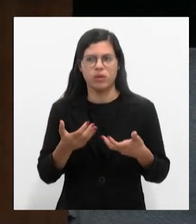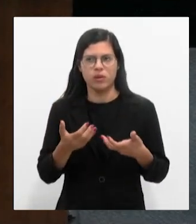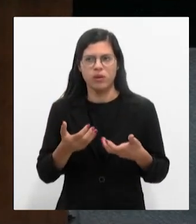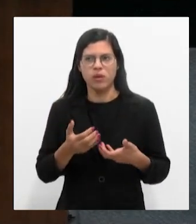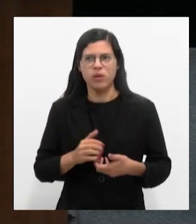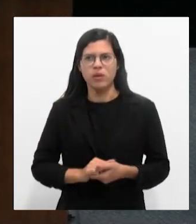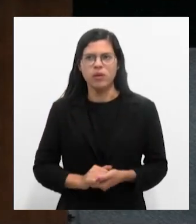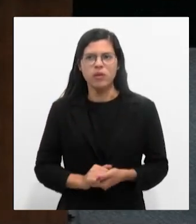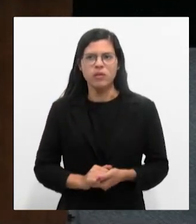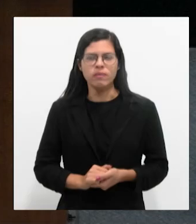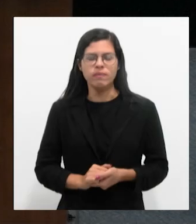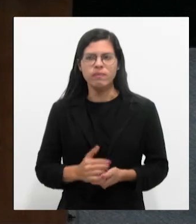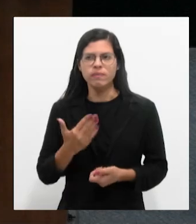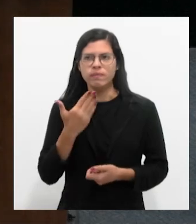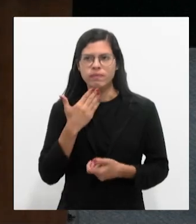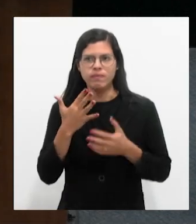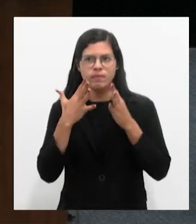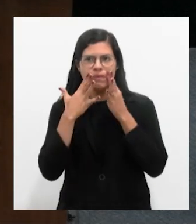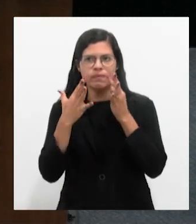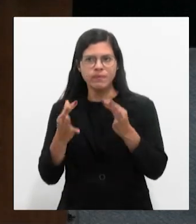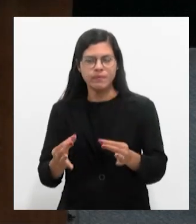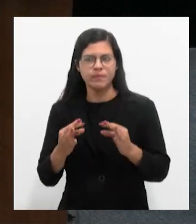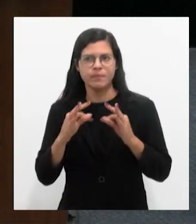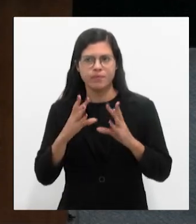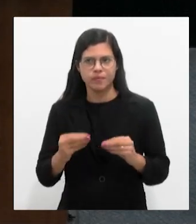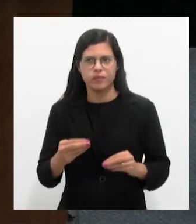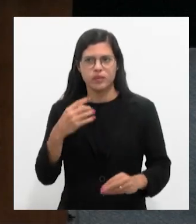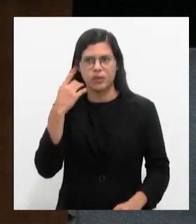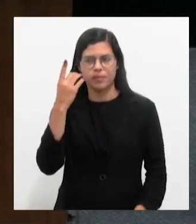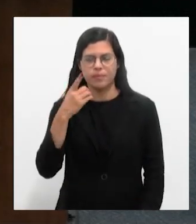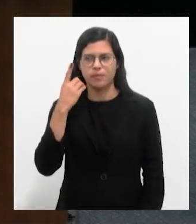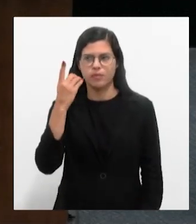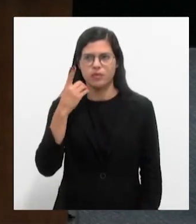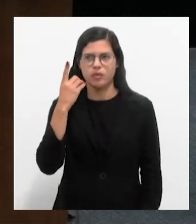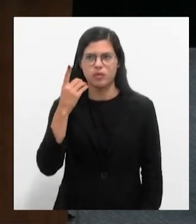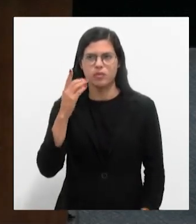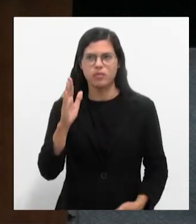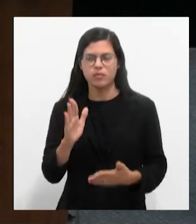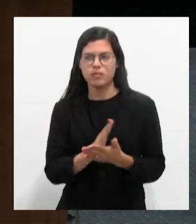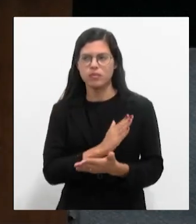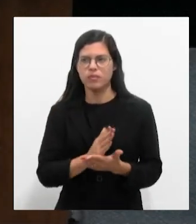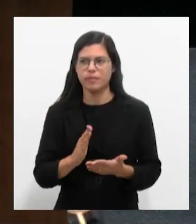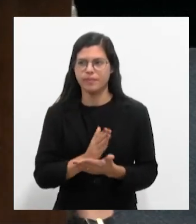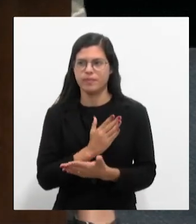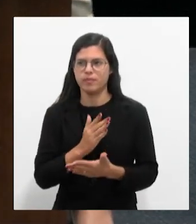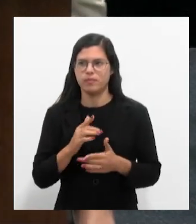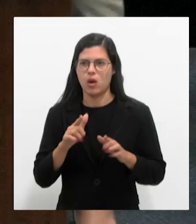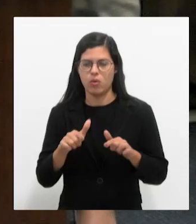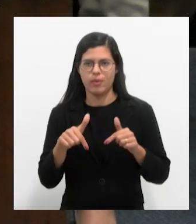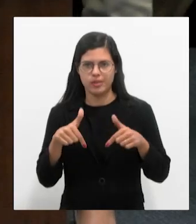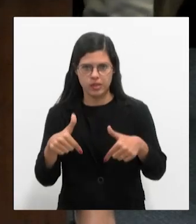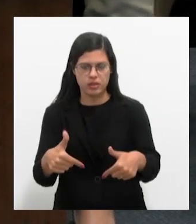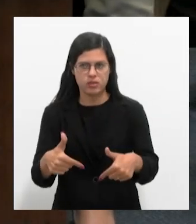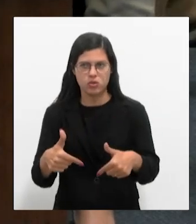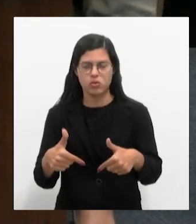de chamar a atenção de todos os deputados e deputadas para algumas medidas que também